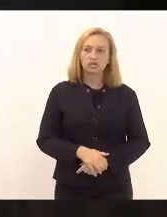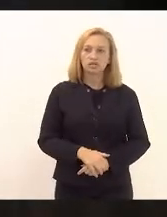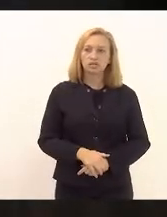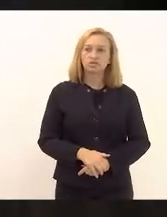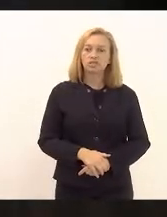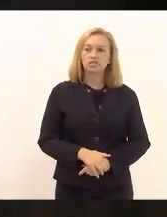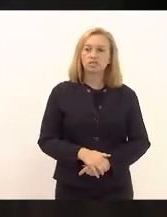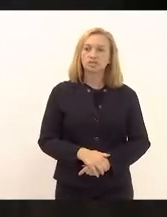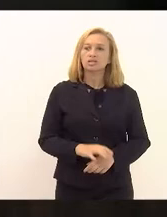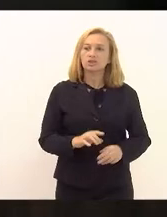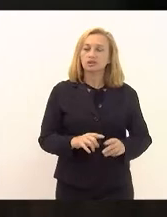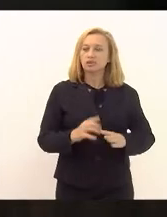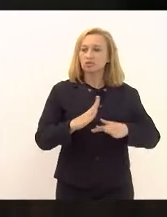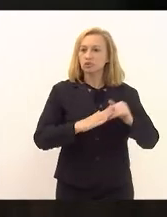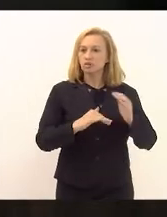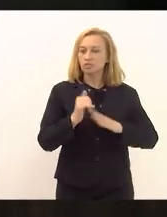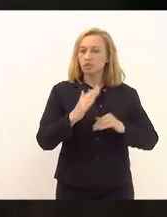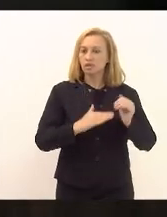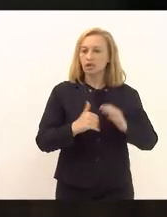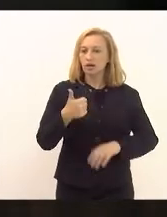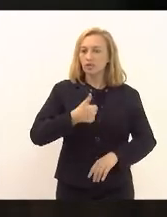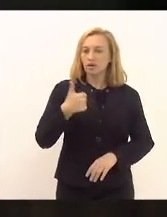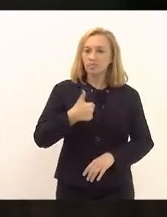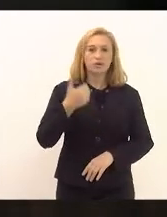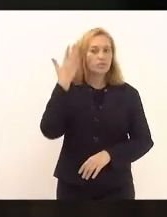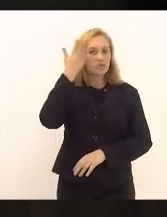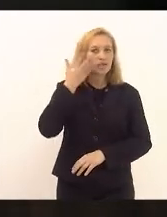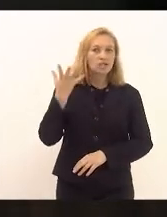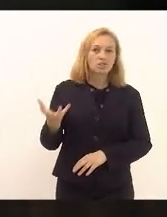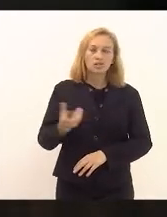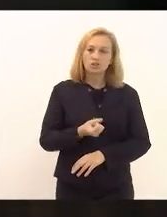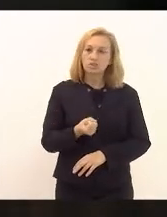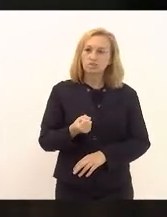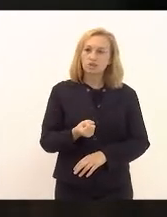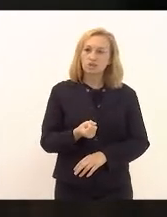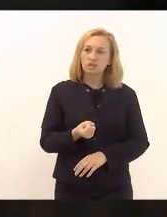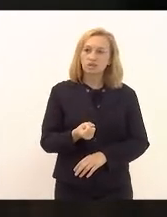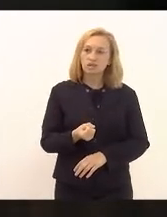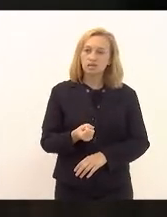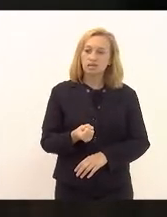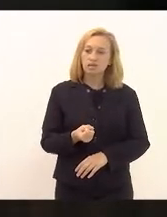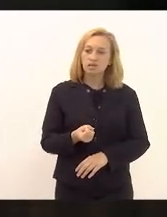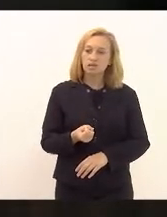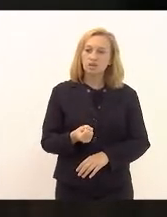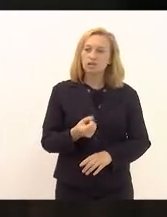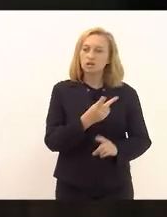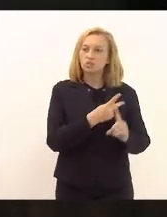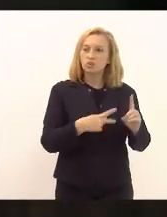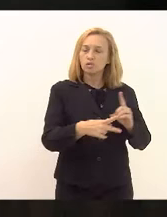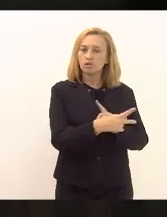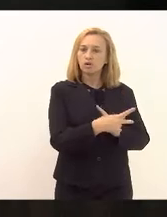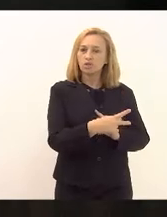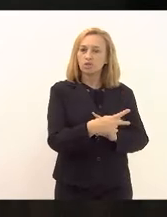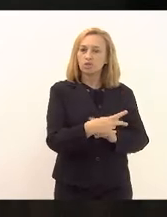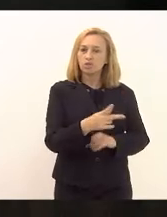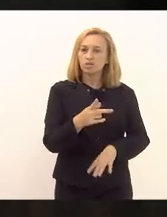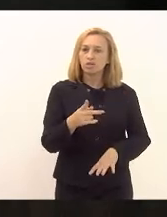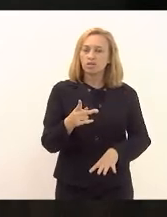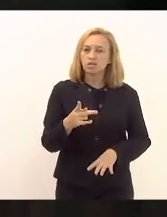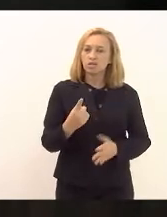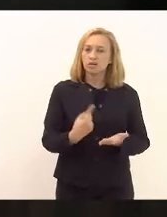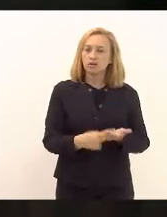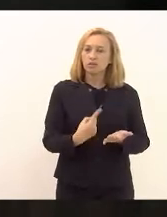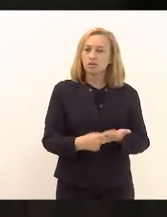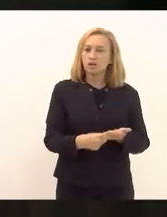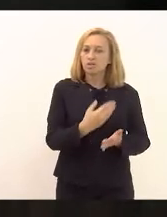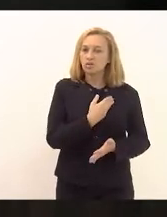mexem nas carreiras. A primeira mensagem que eu recebi, o pessoal da... da Rio Providência, disse que estava acordado, inclusive, com o